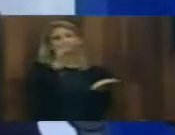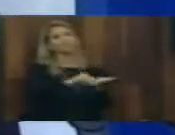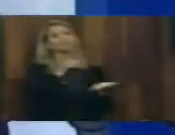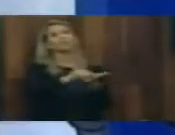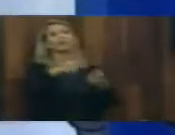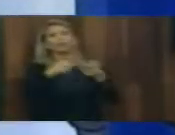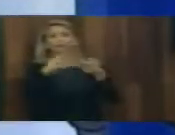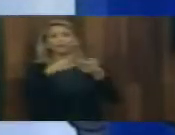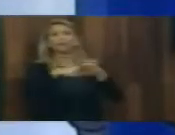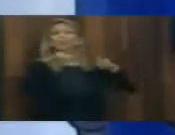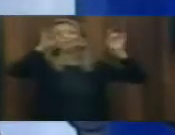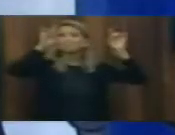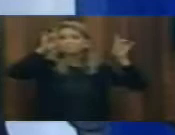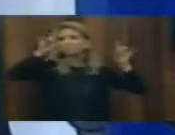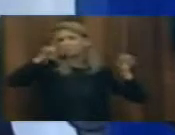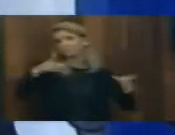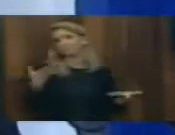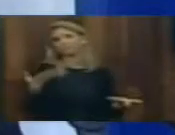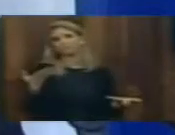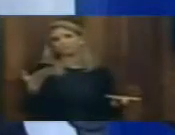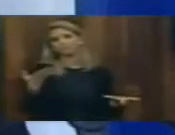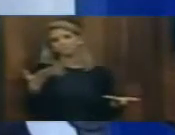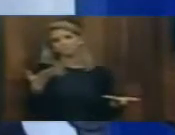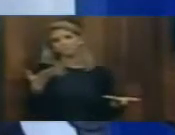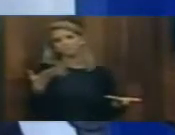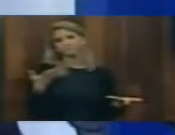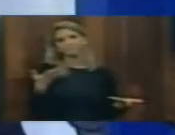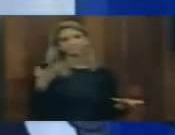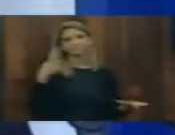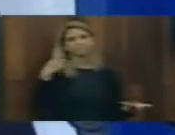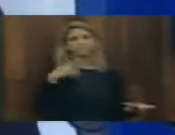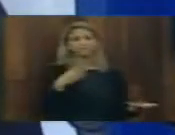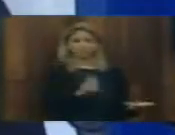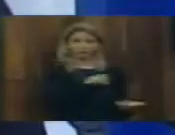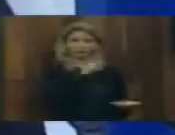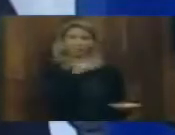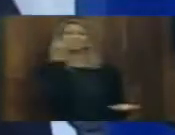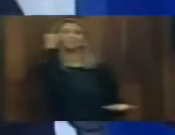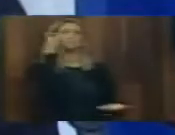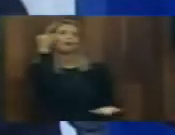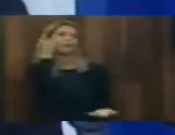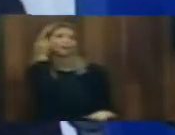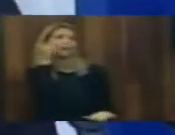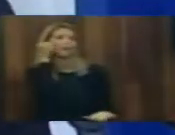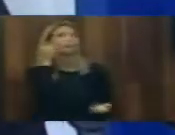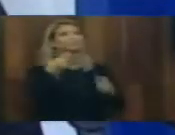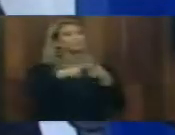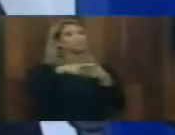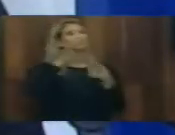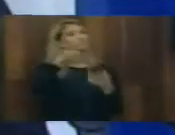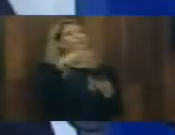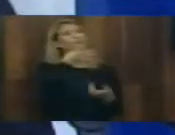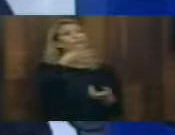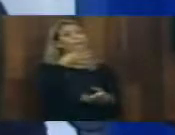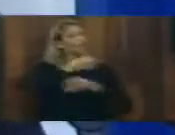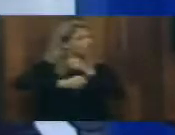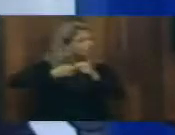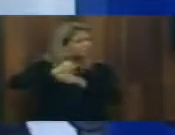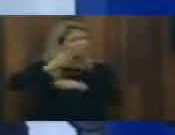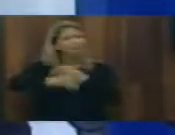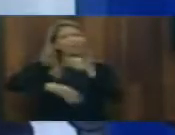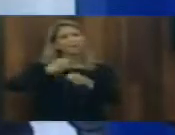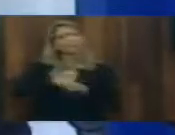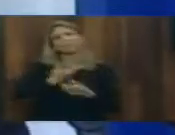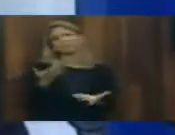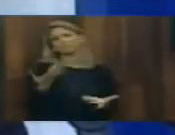a especialidade, isso é de vida, de vivência, né, que ela já está lá há anos, isso ninguém